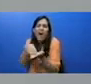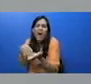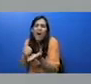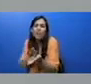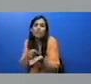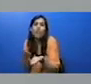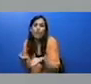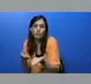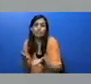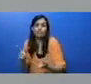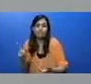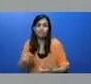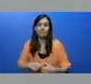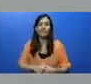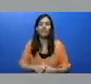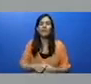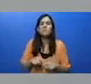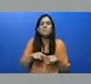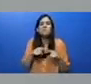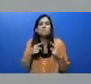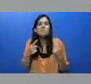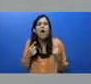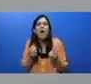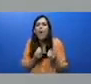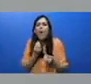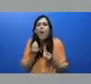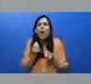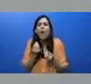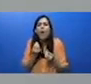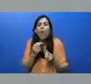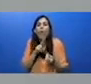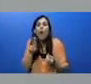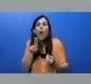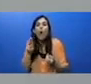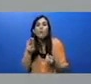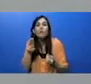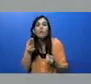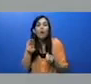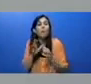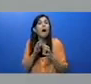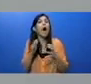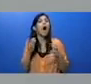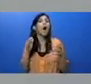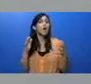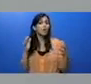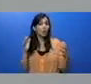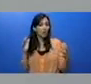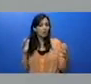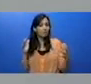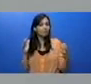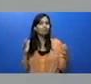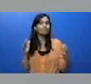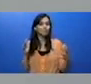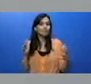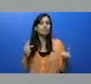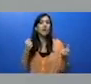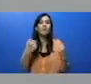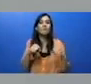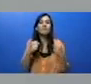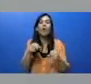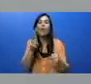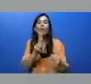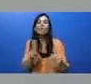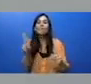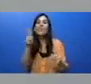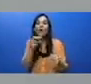virei. Mas qual é mesmo o nome do jogo? Qual é o maior? Então, eu preciso usar esses